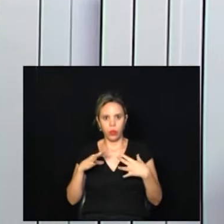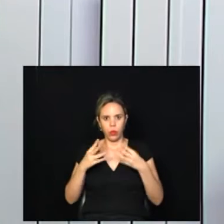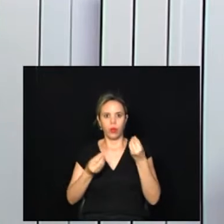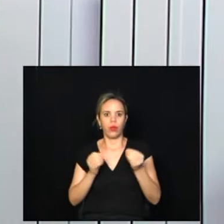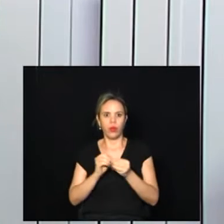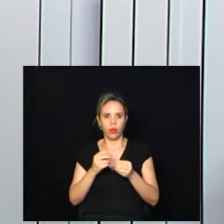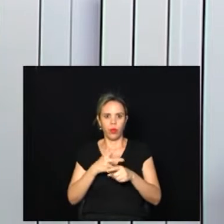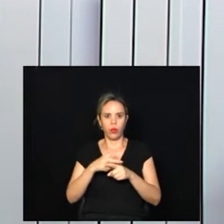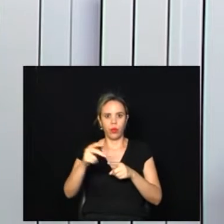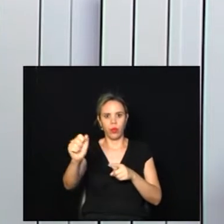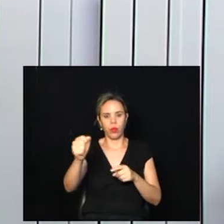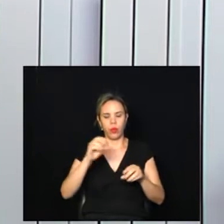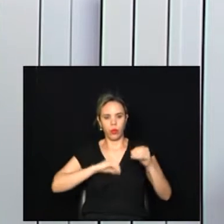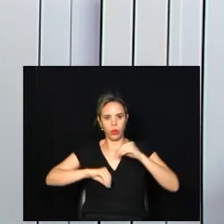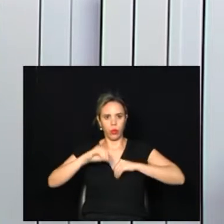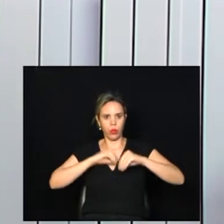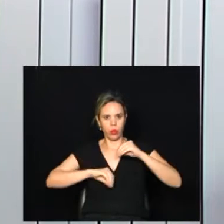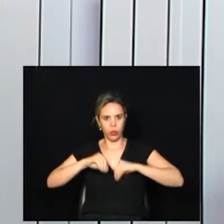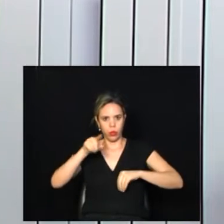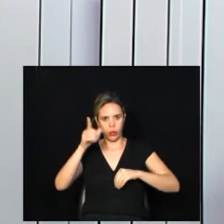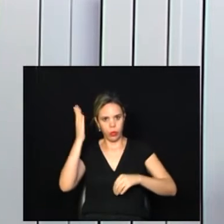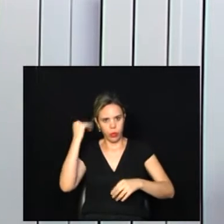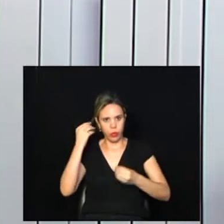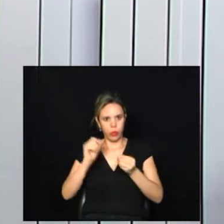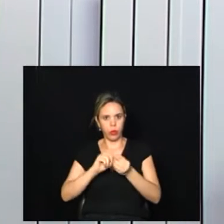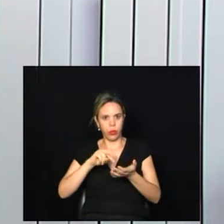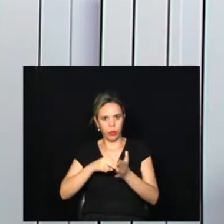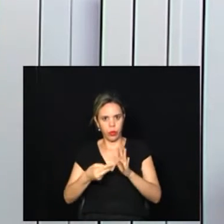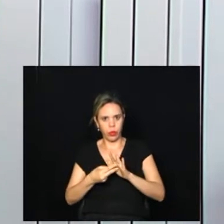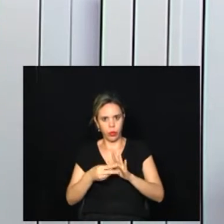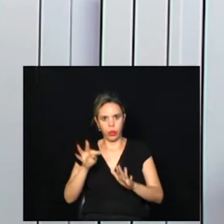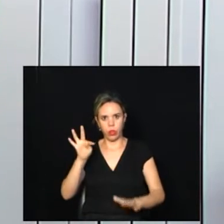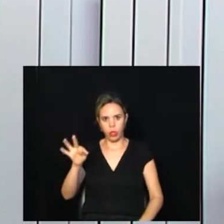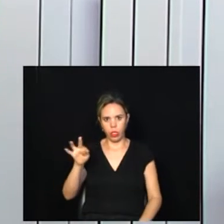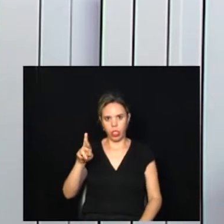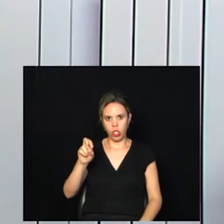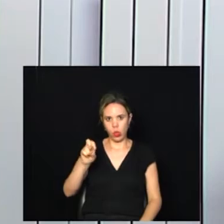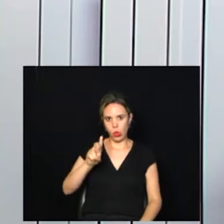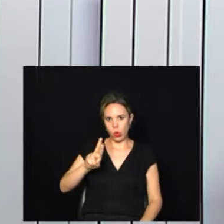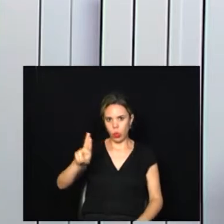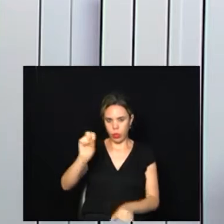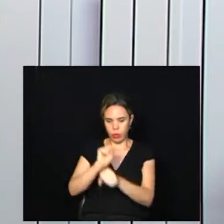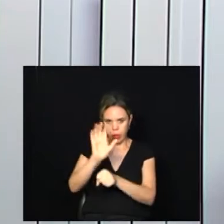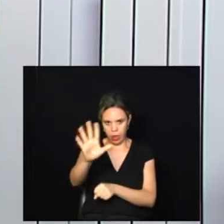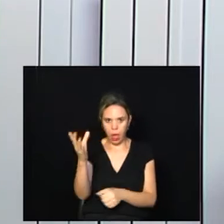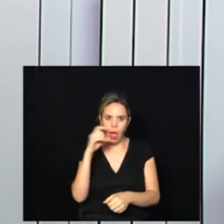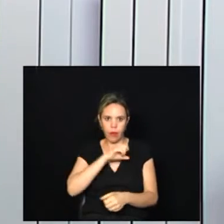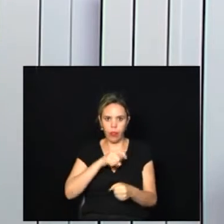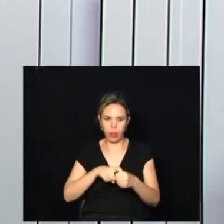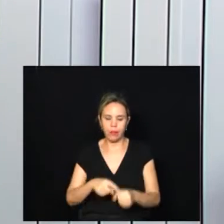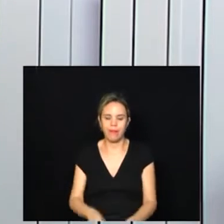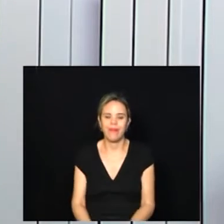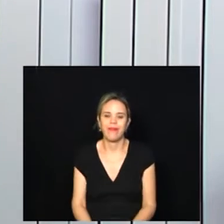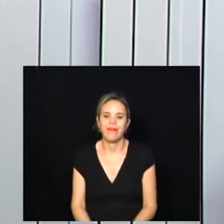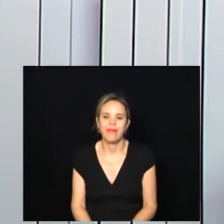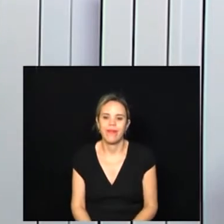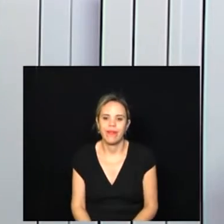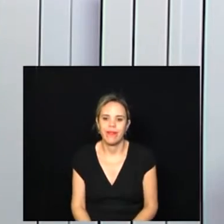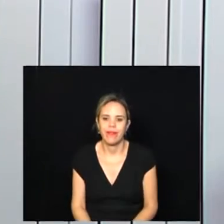como superou a depressão. Você sabe o que é um tissuru? Então não saia daí que já já a gente fala sobre